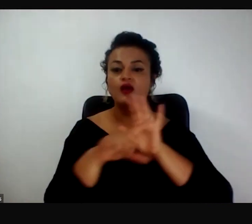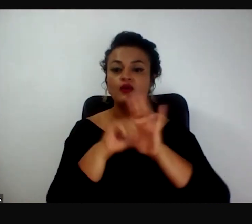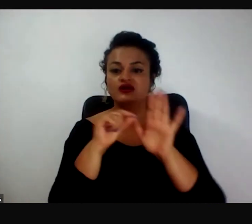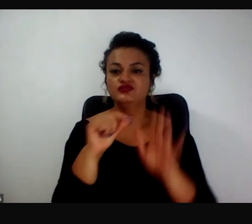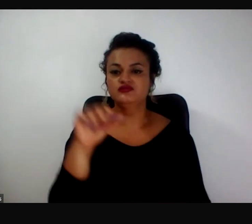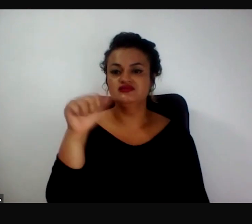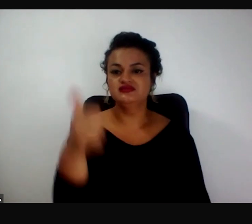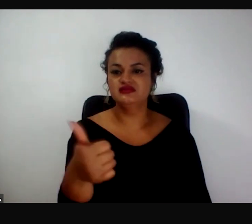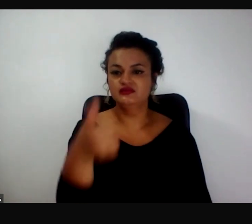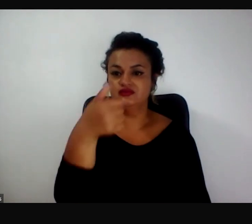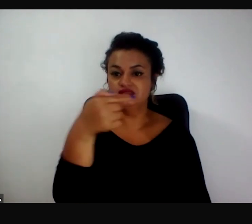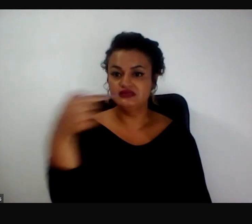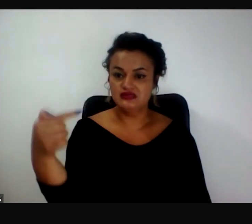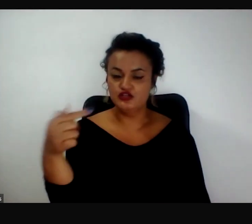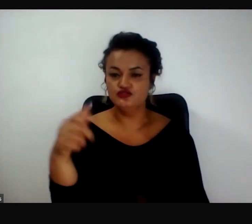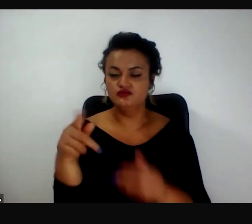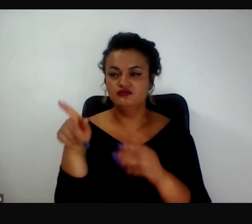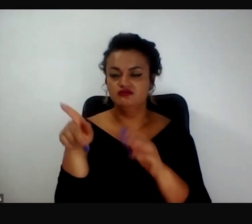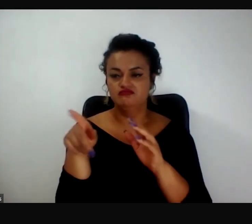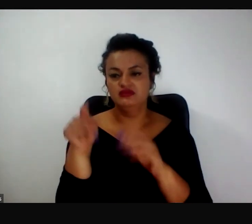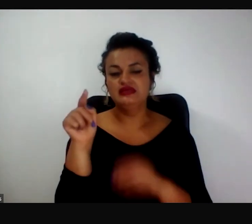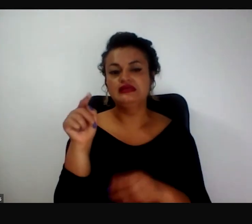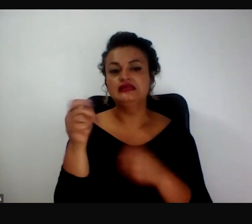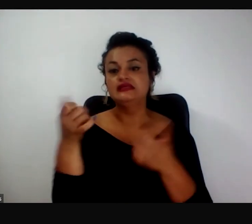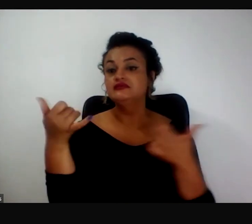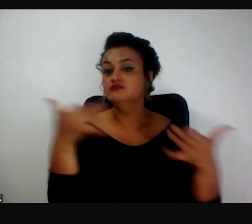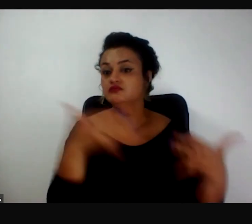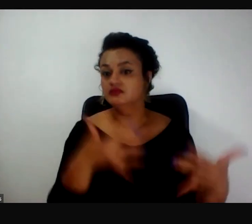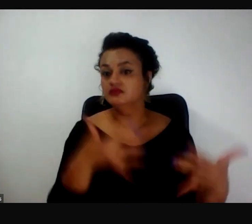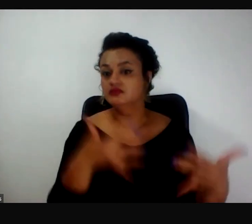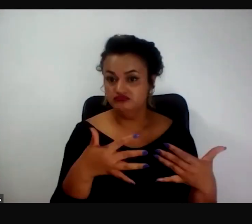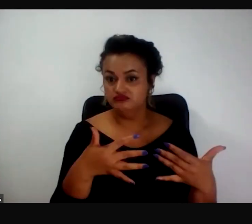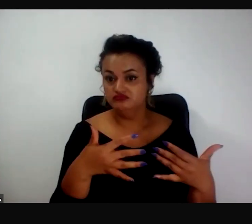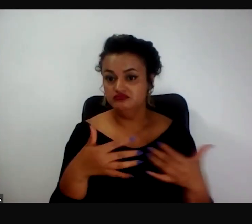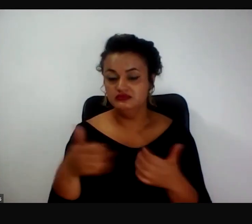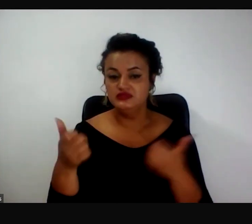da Constituição, que fala, entre outras